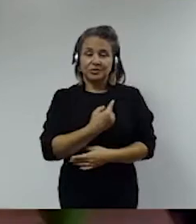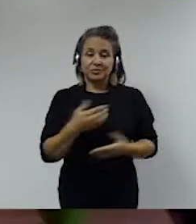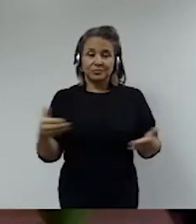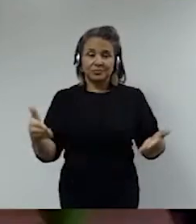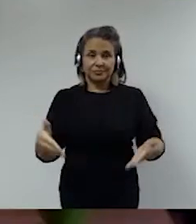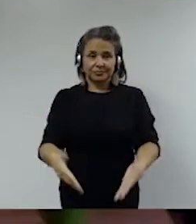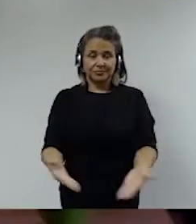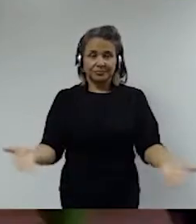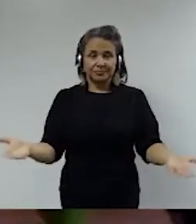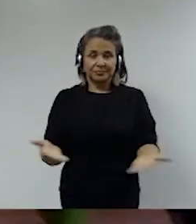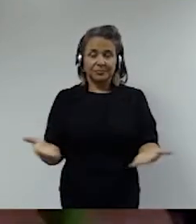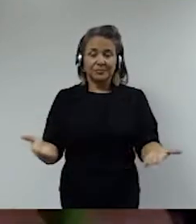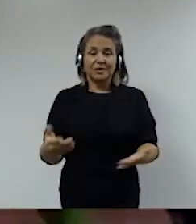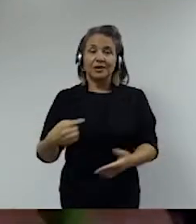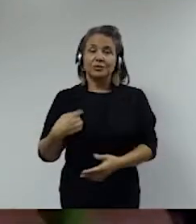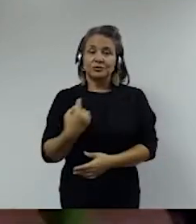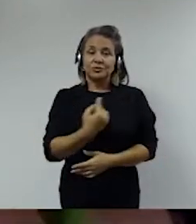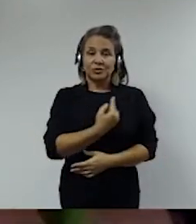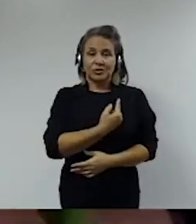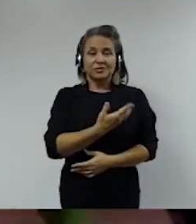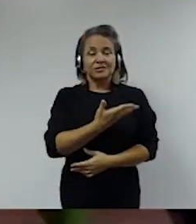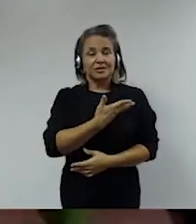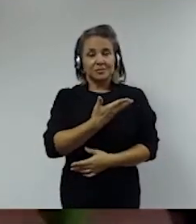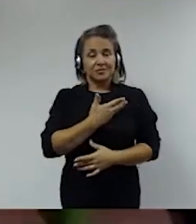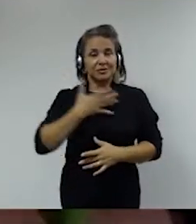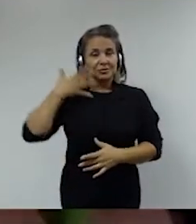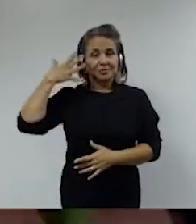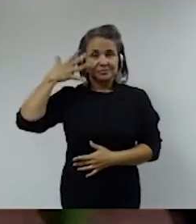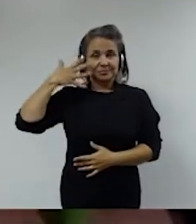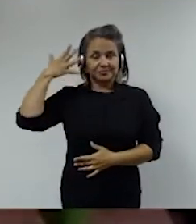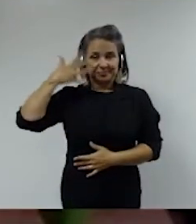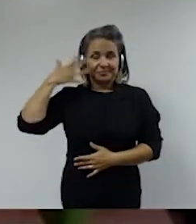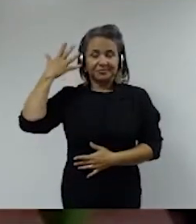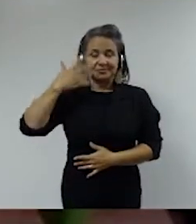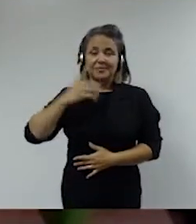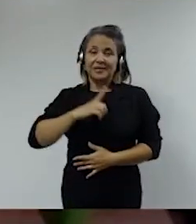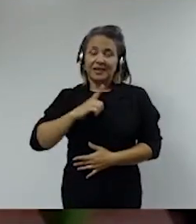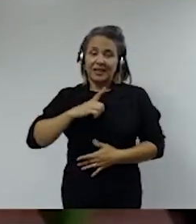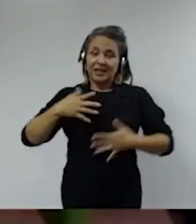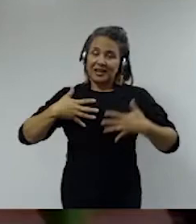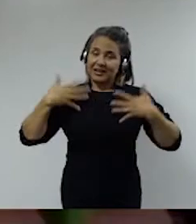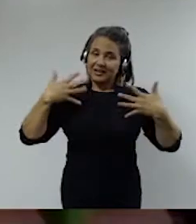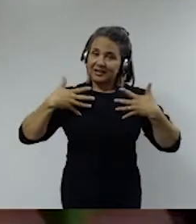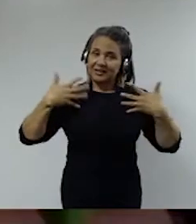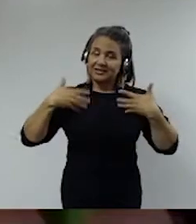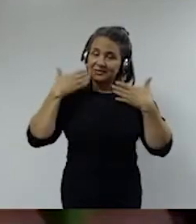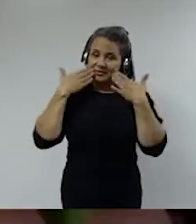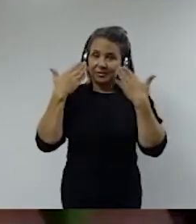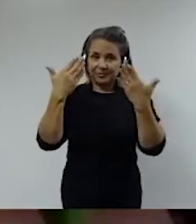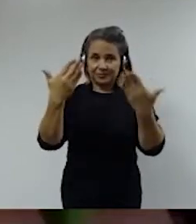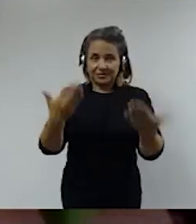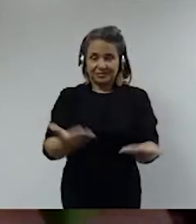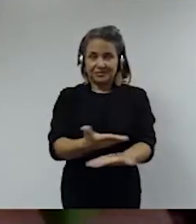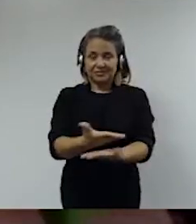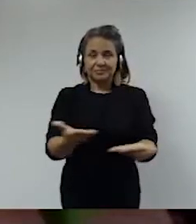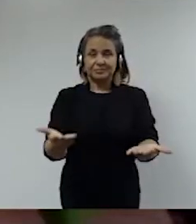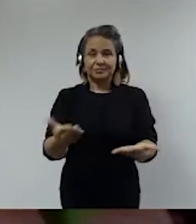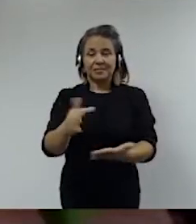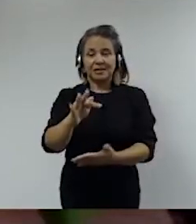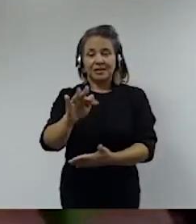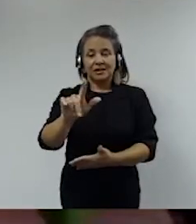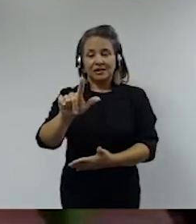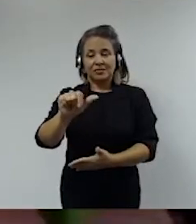participantes hoje, os nossos honrados palestrantes. Tenho satisfação de apresentar a vocês